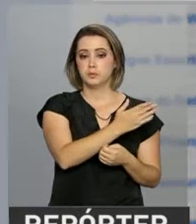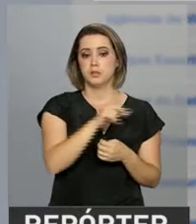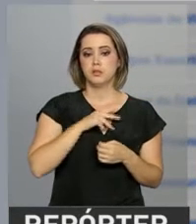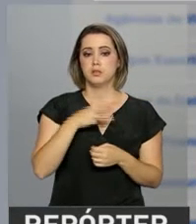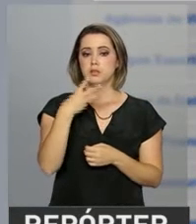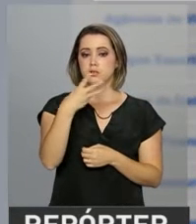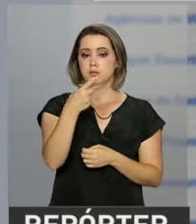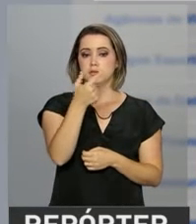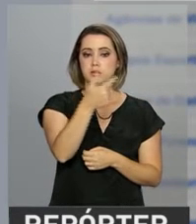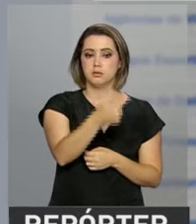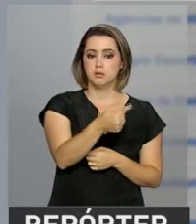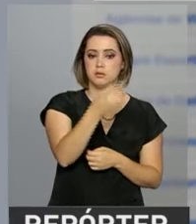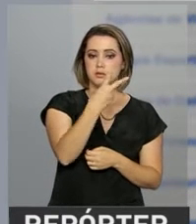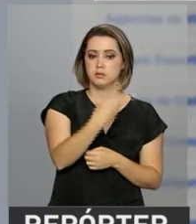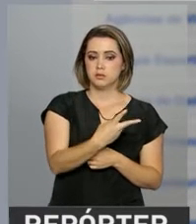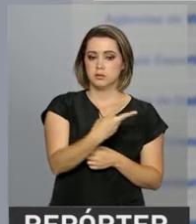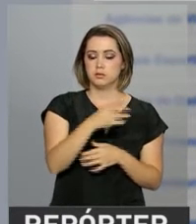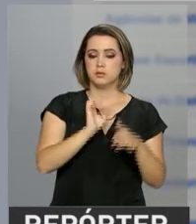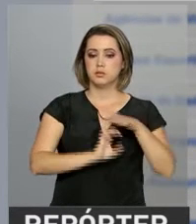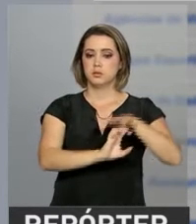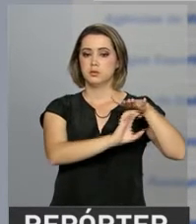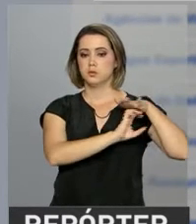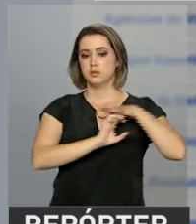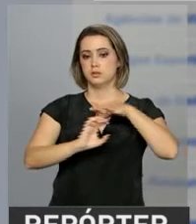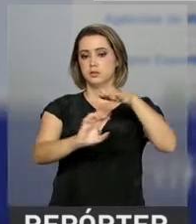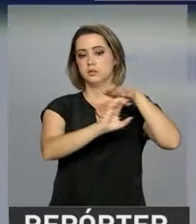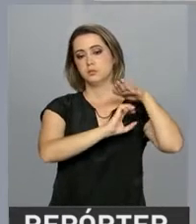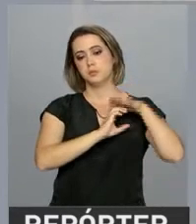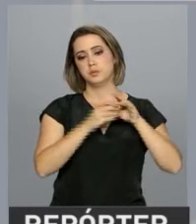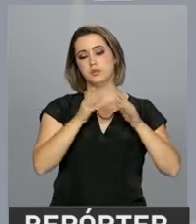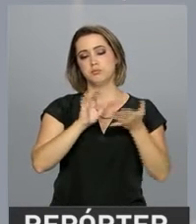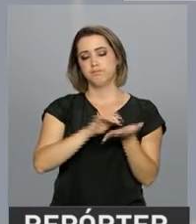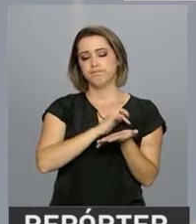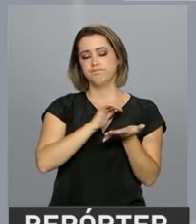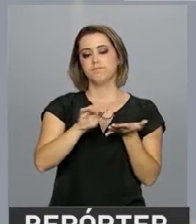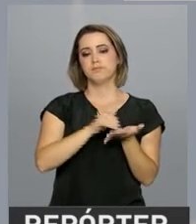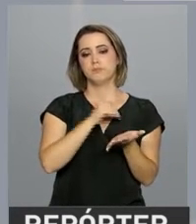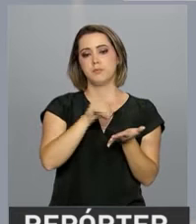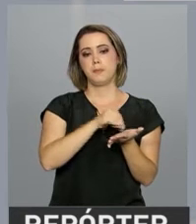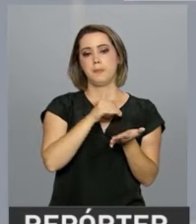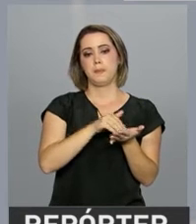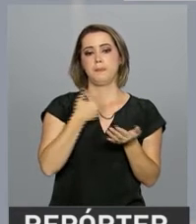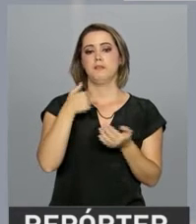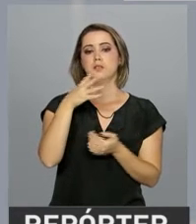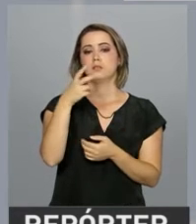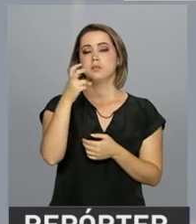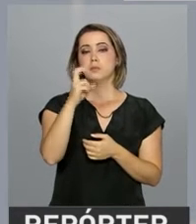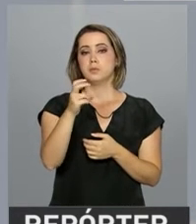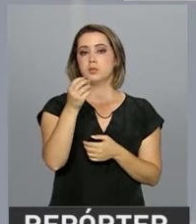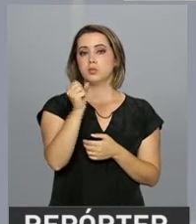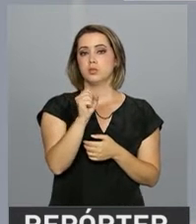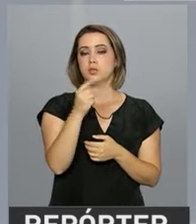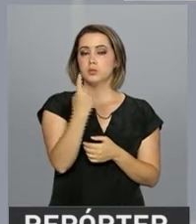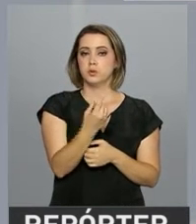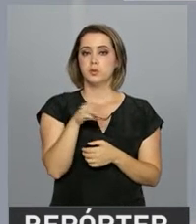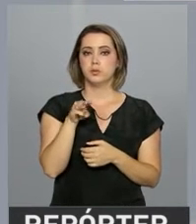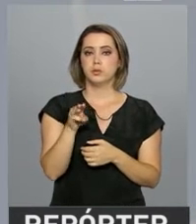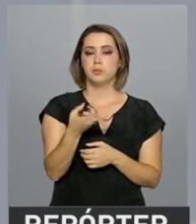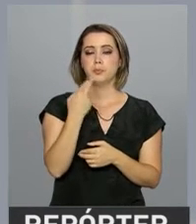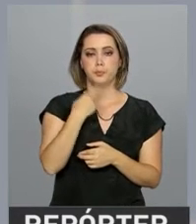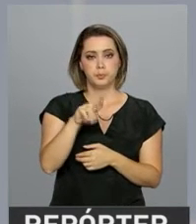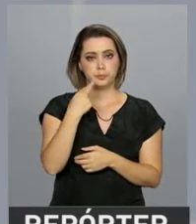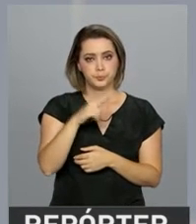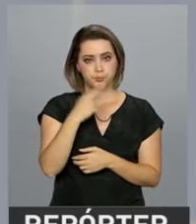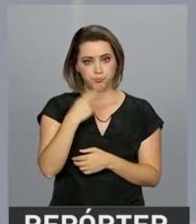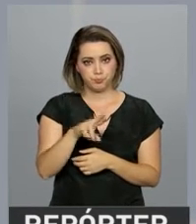com 372 empresas cadastradas e registrou mais de 580 mil queixas desde 2014. No ano